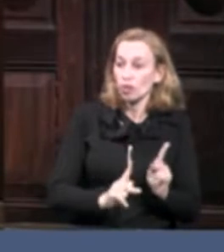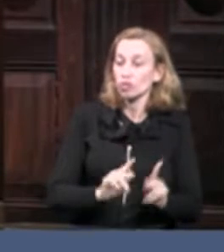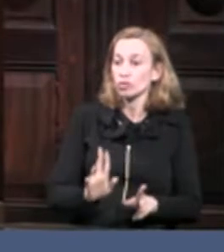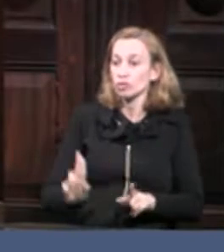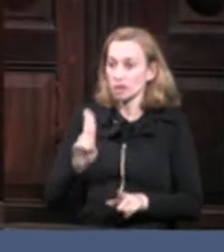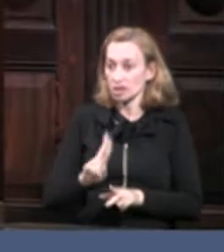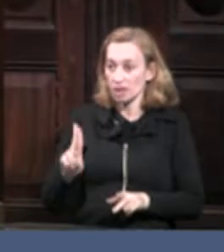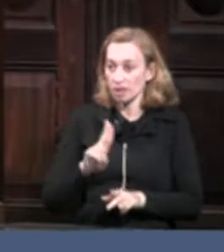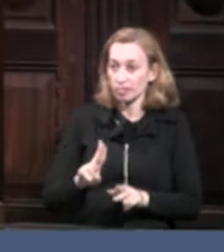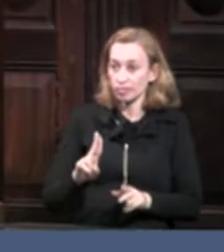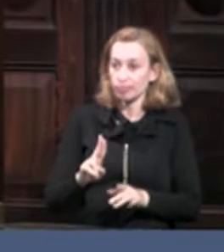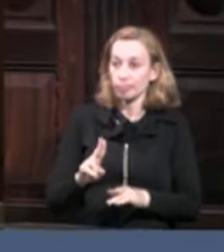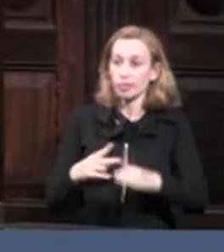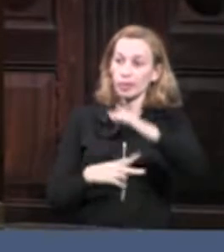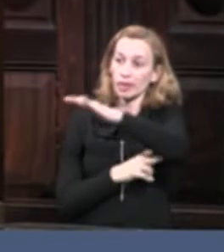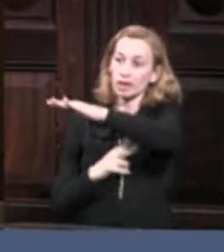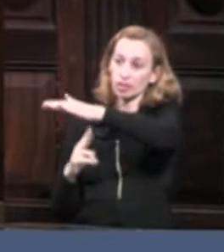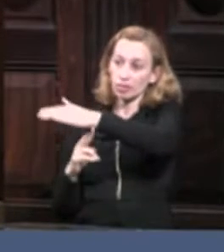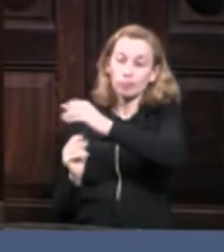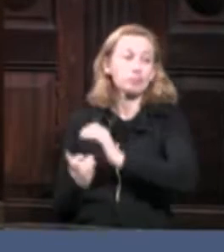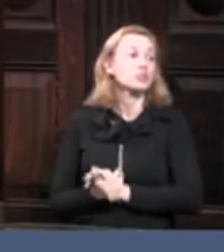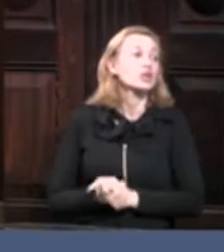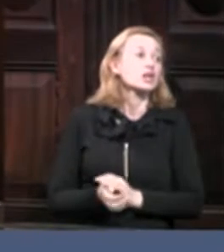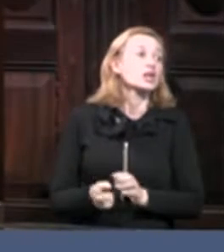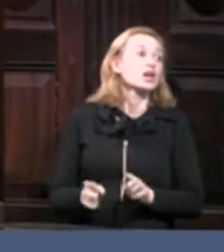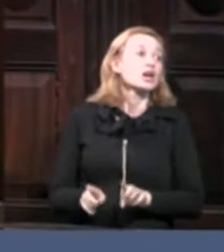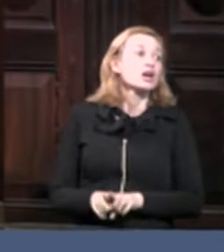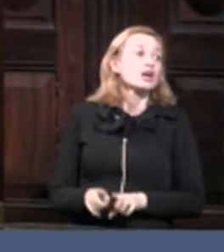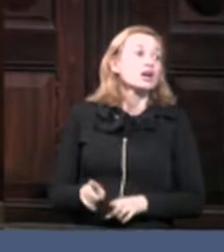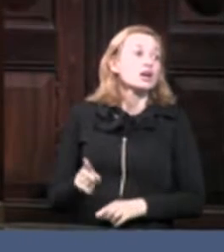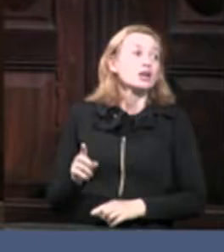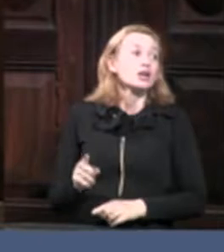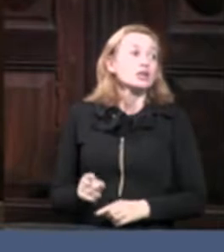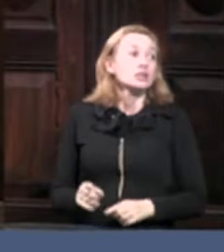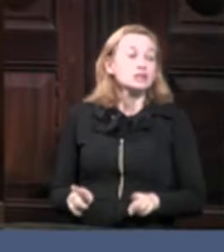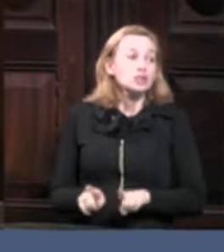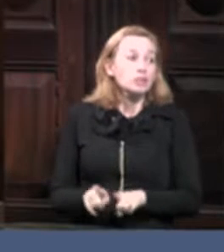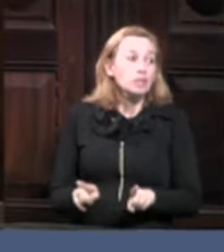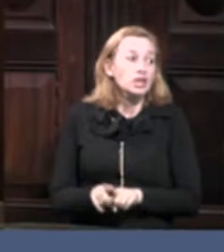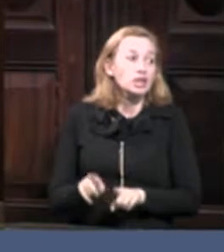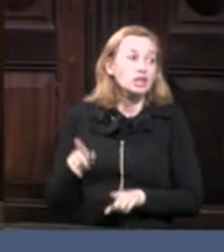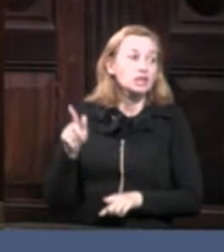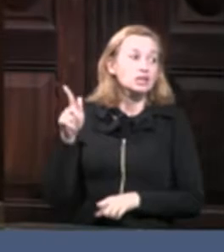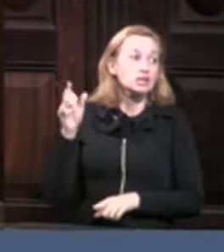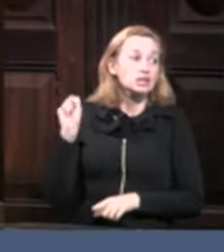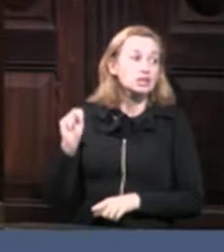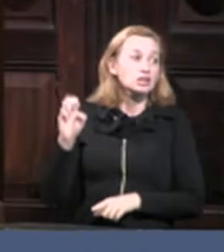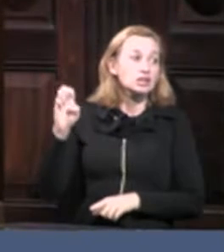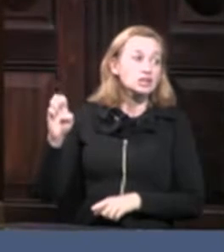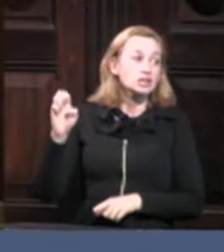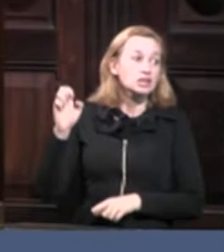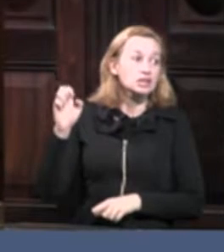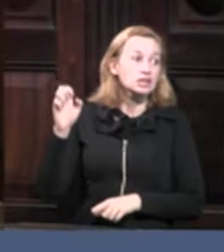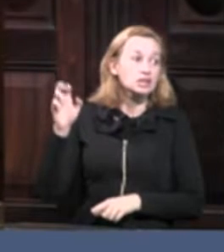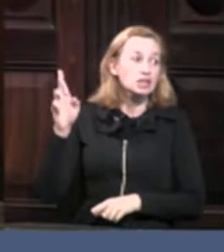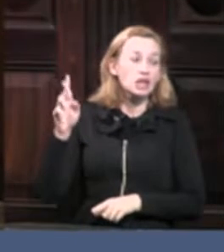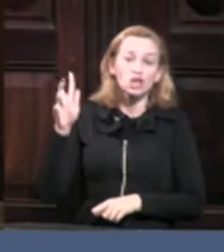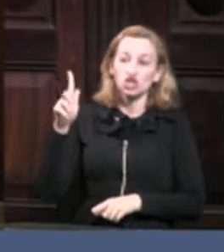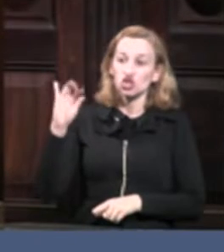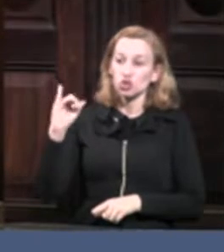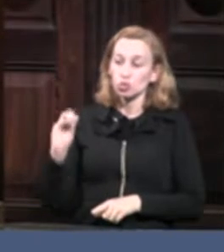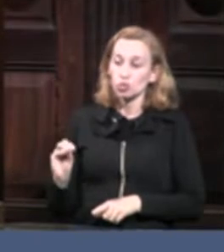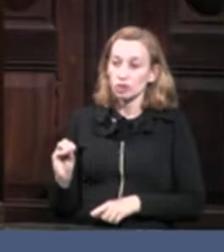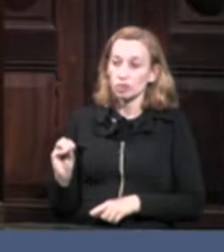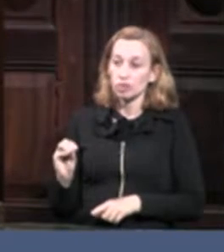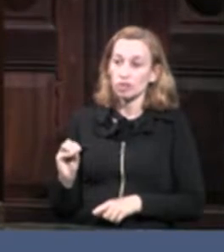do ex-governador Sérgio Cabral trabalhava para a empresa de advocacia que defendia os interesses do metrô e dos trens